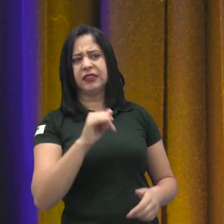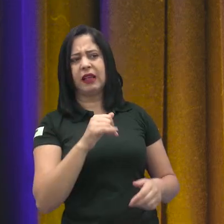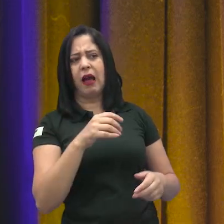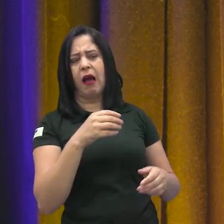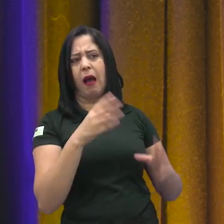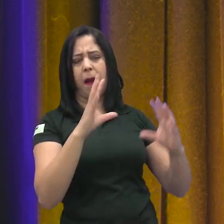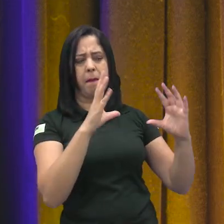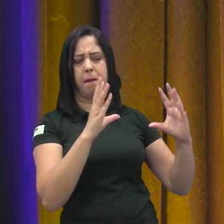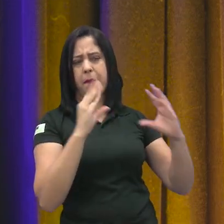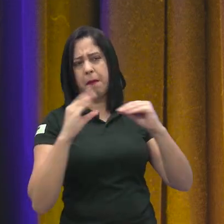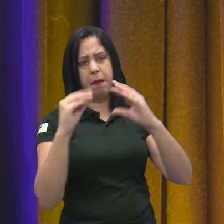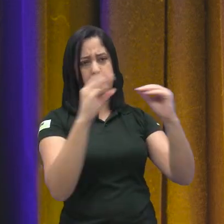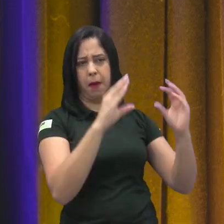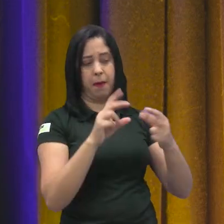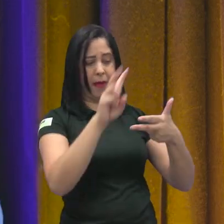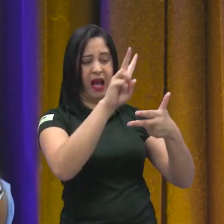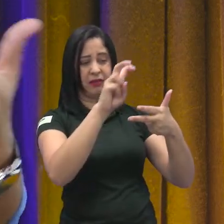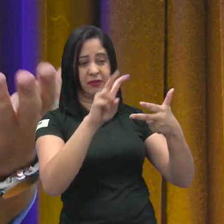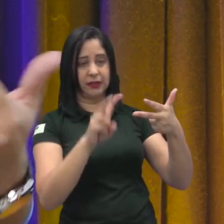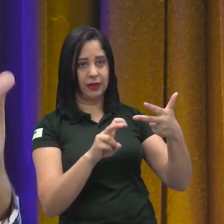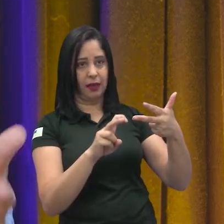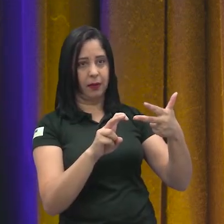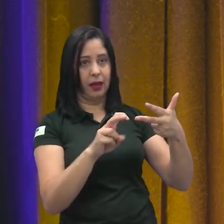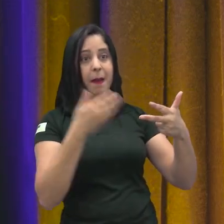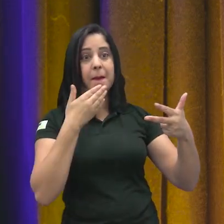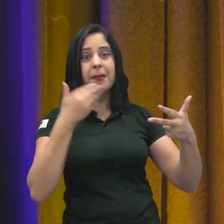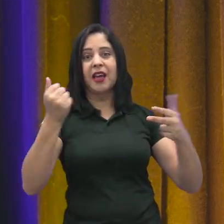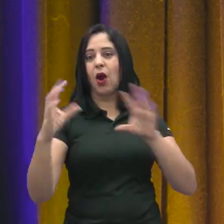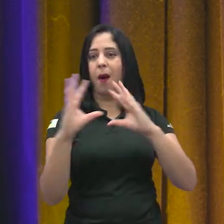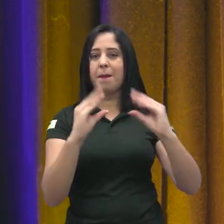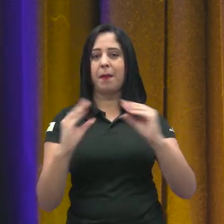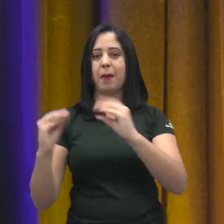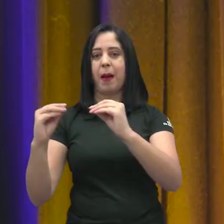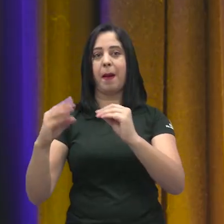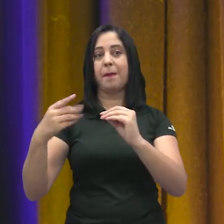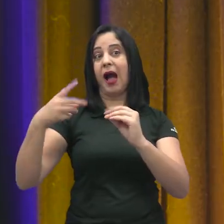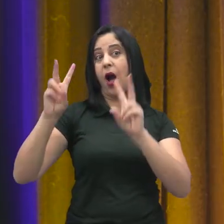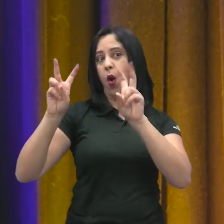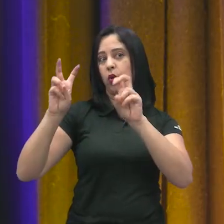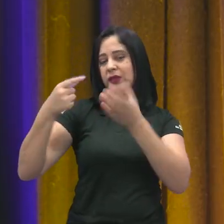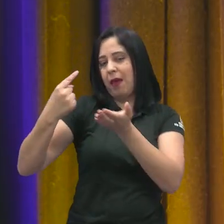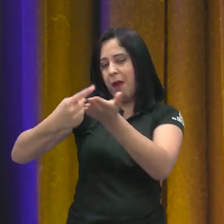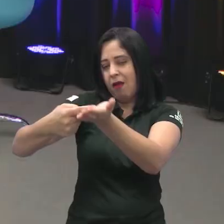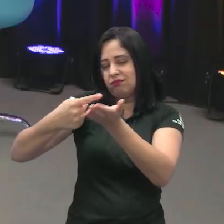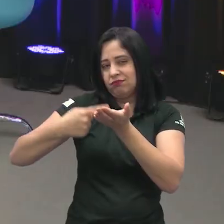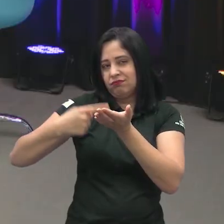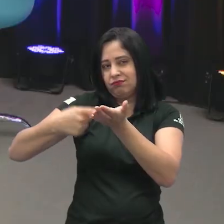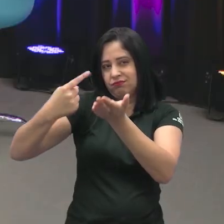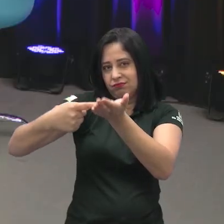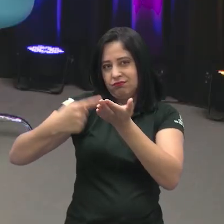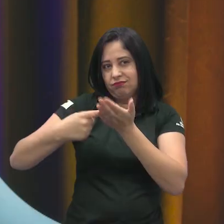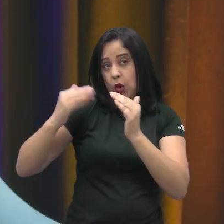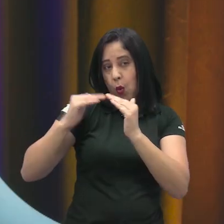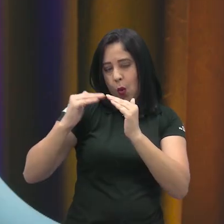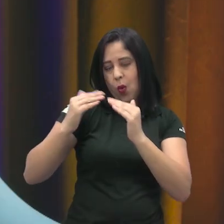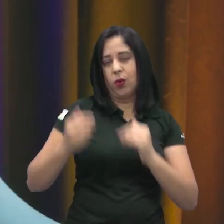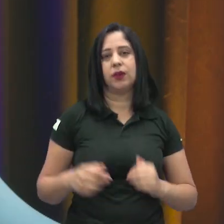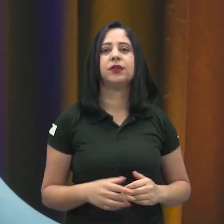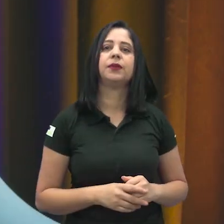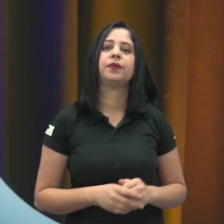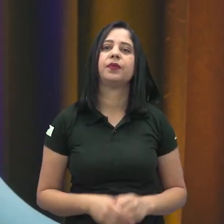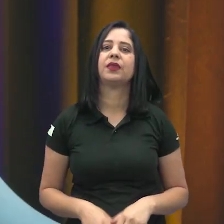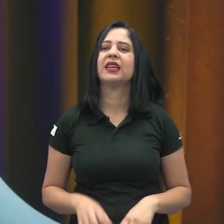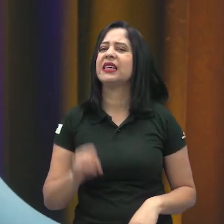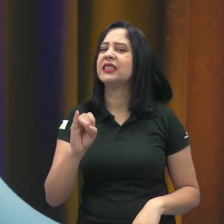você vai buscar os momentos de convergência naquilo que mutuamente nós acreditamos como algo verdadeiro. Se você fosse